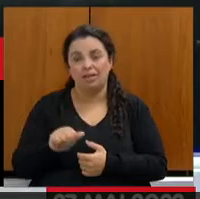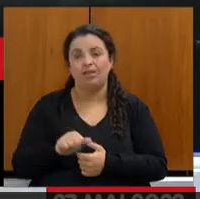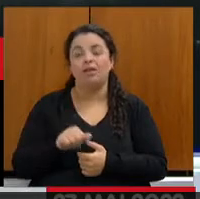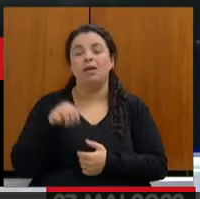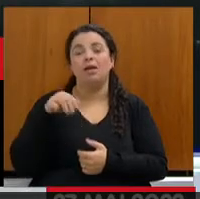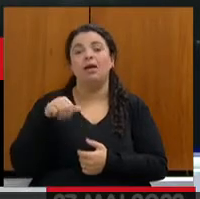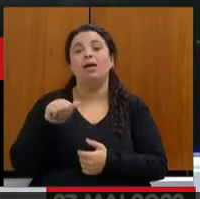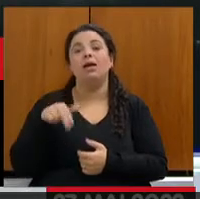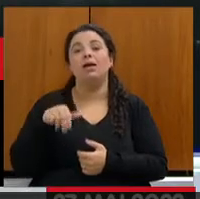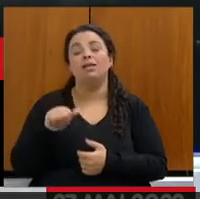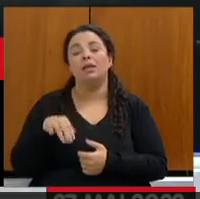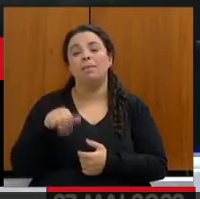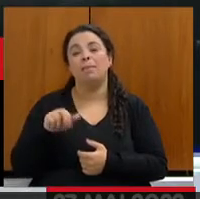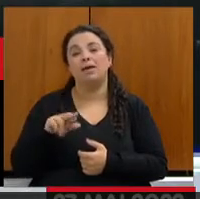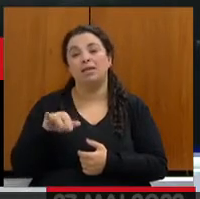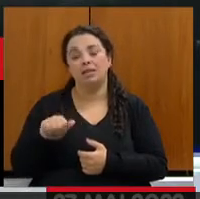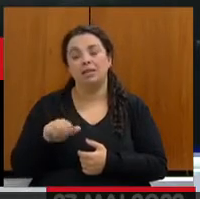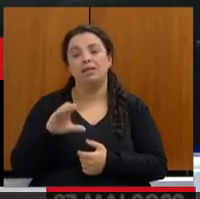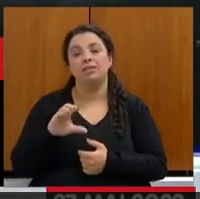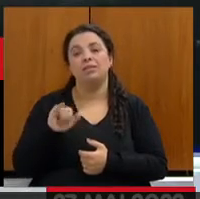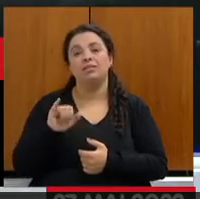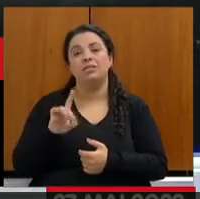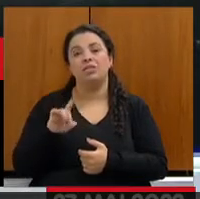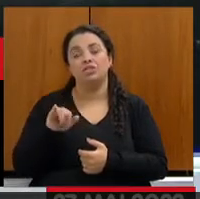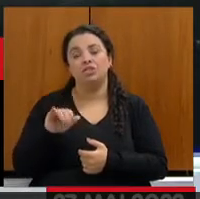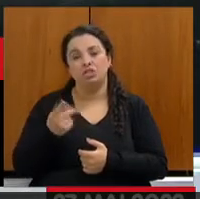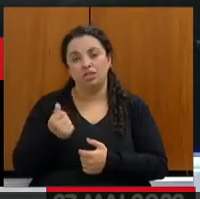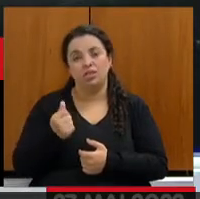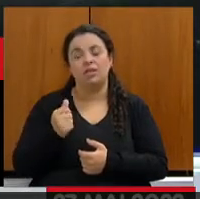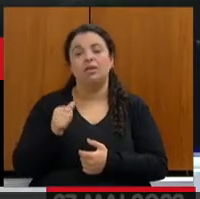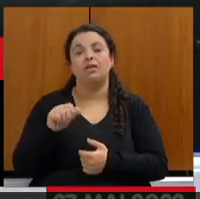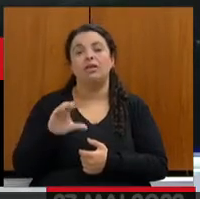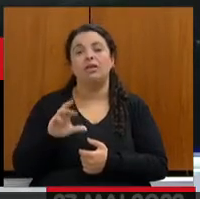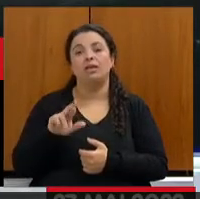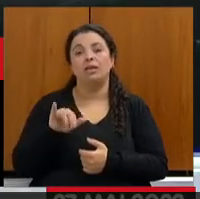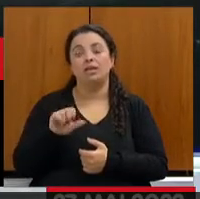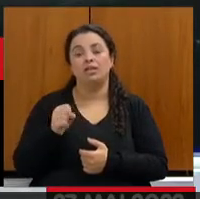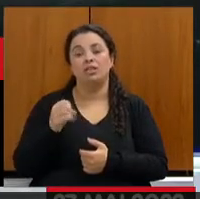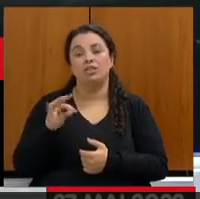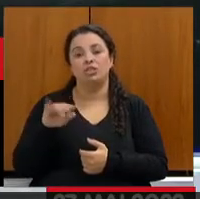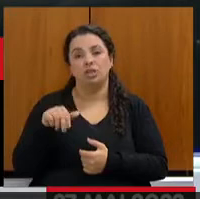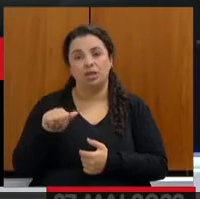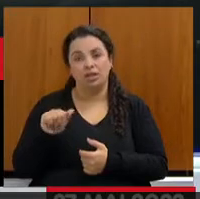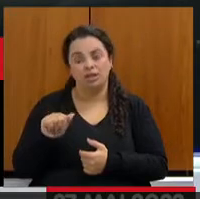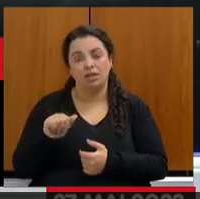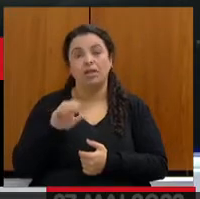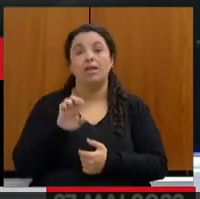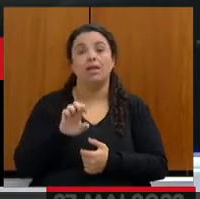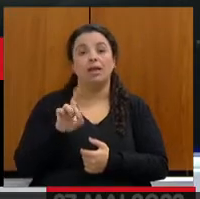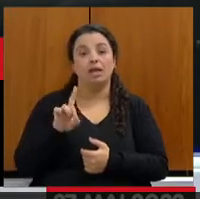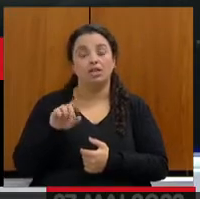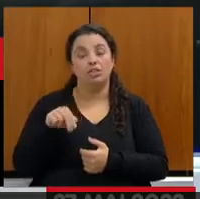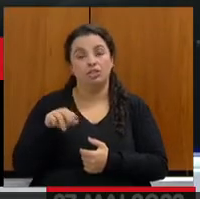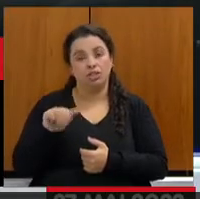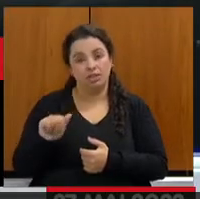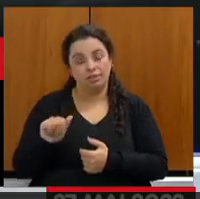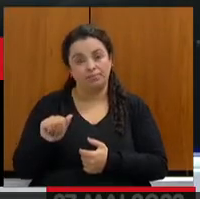Oliveira Cidinha Santos Cristiana Ribeiro da Silva Edna Corrêa de Oliveira